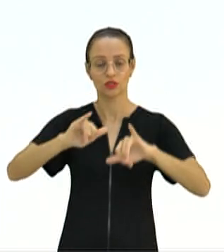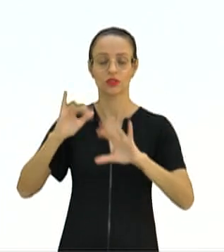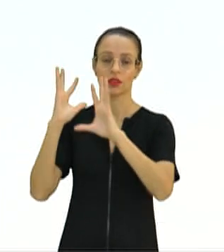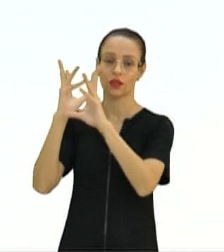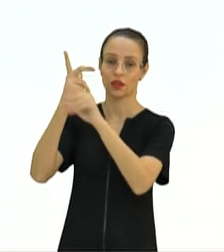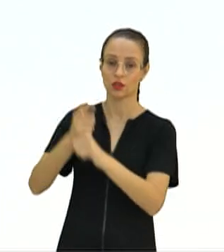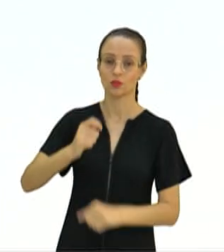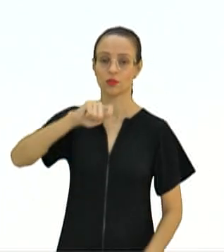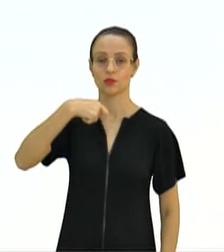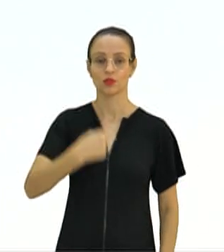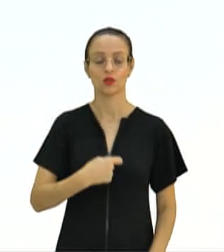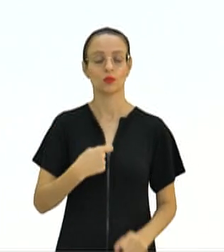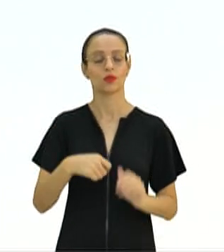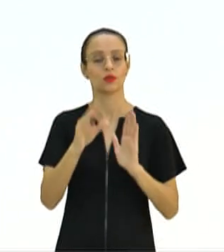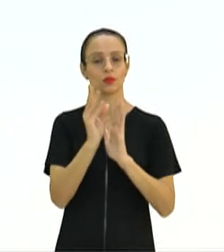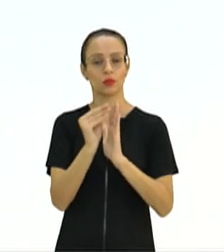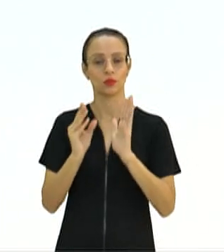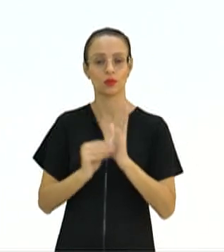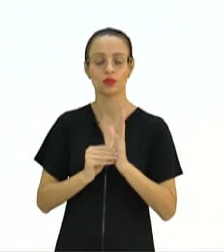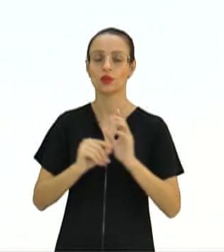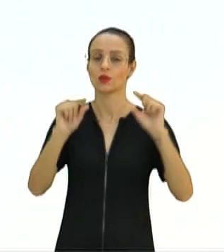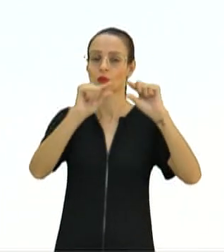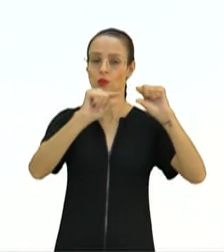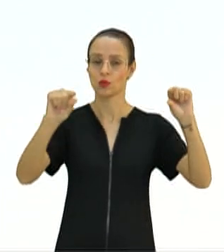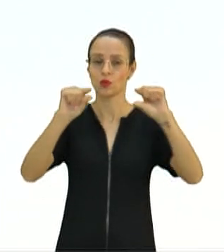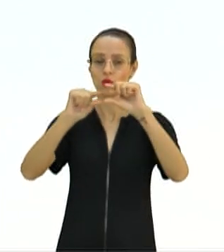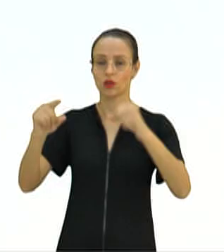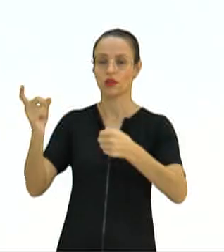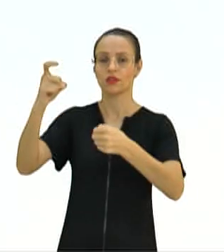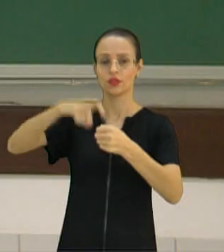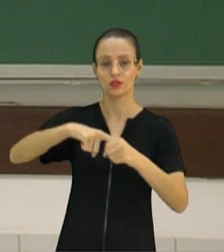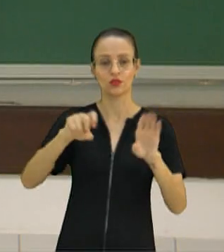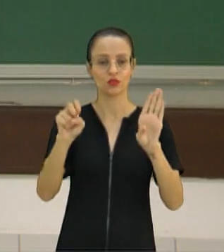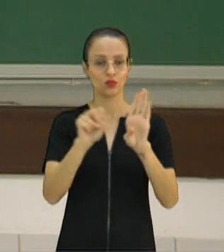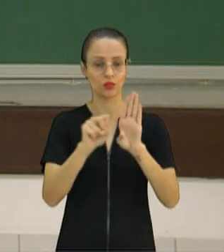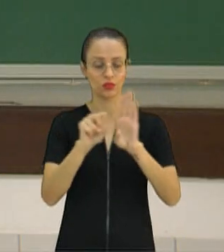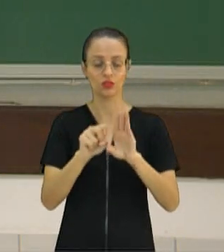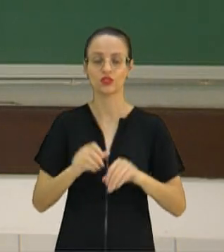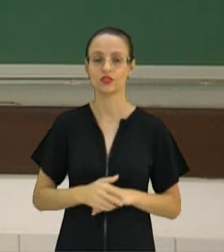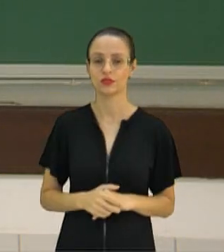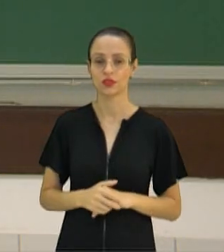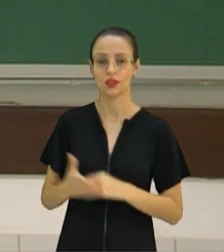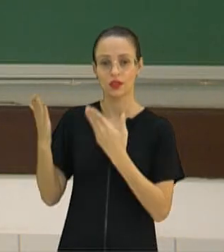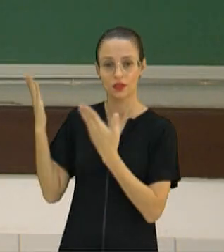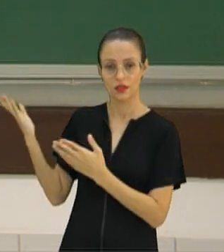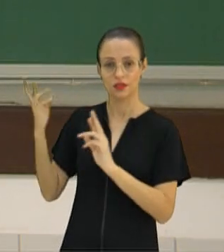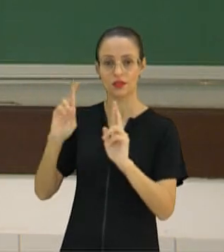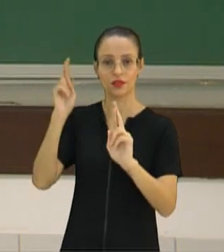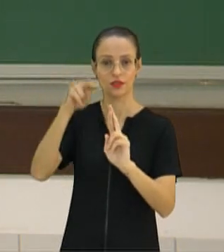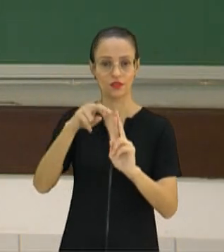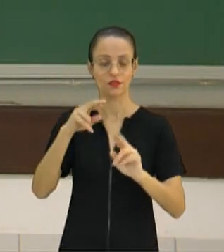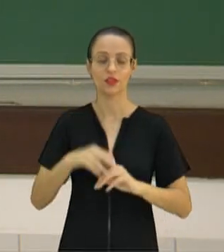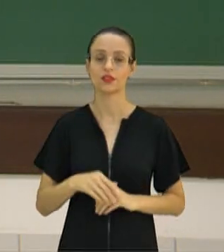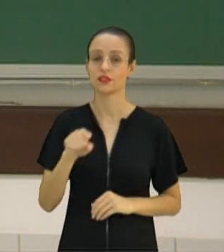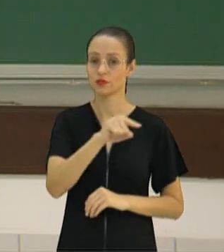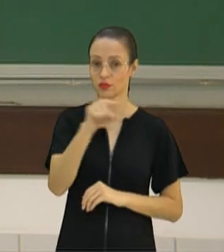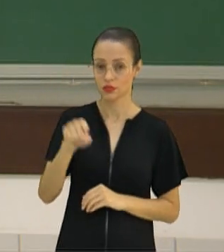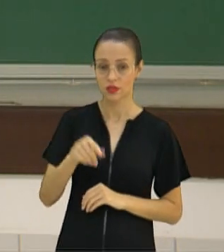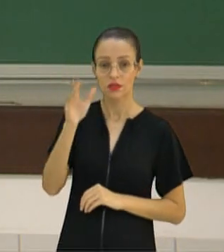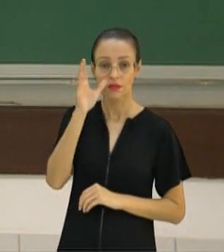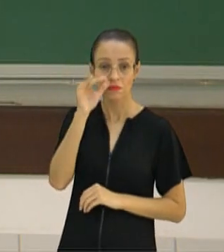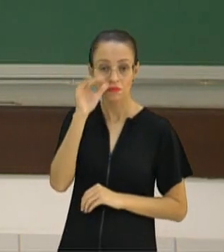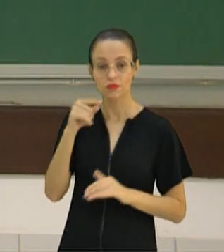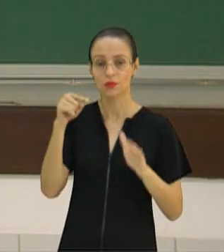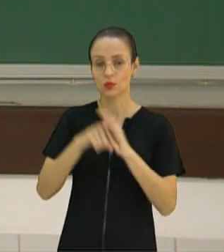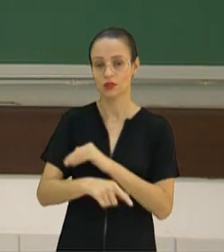os conhecimentos sobre orações subordinadas substantivas. Temos as referências do material utilizado, se você quiser se